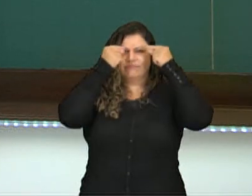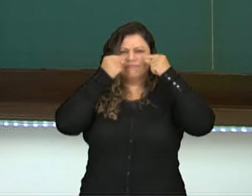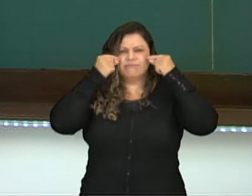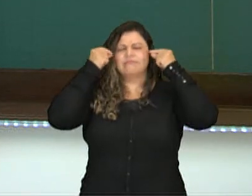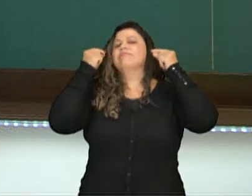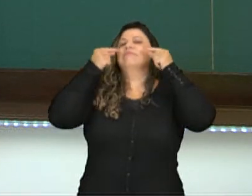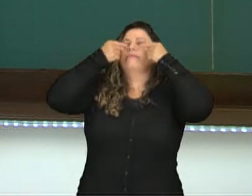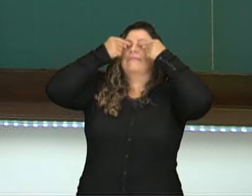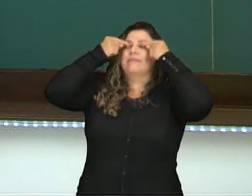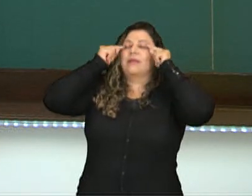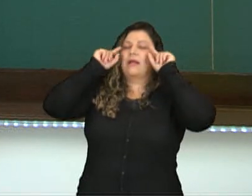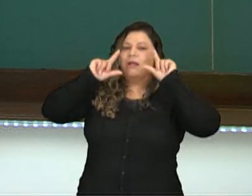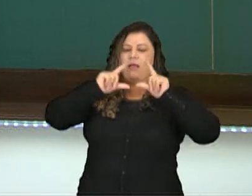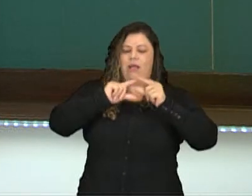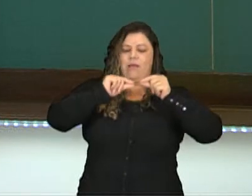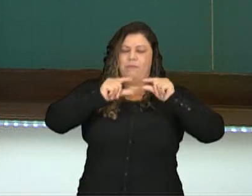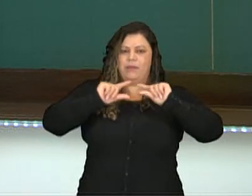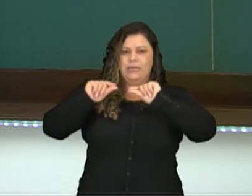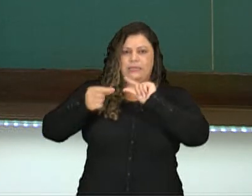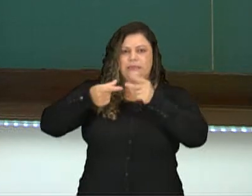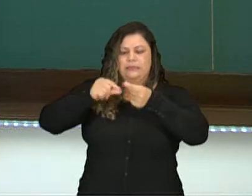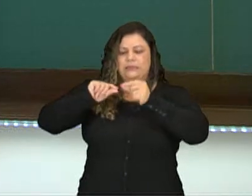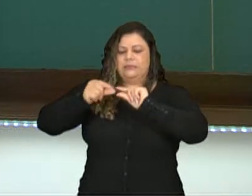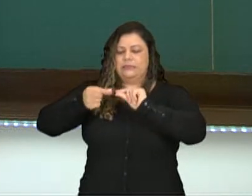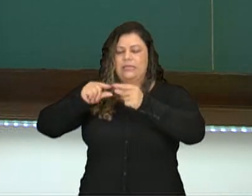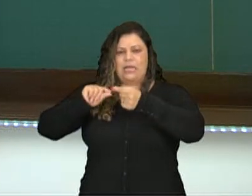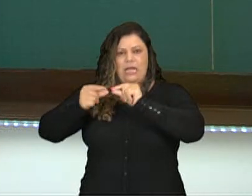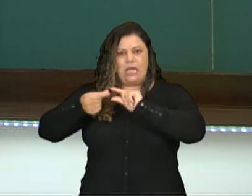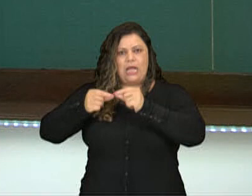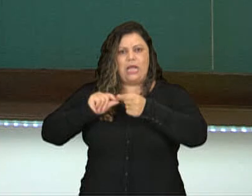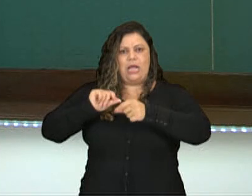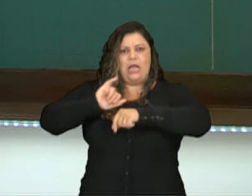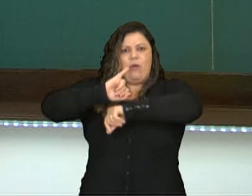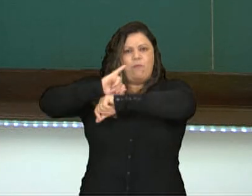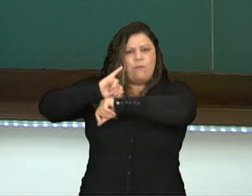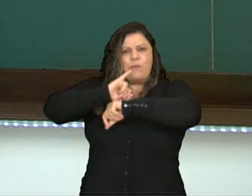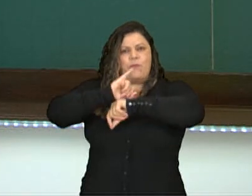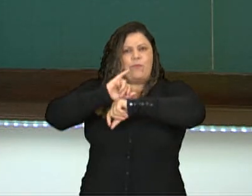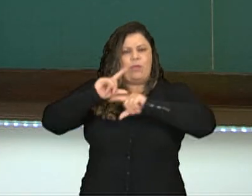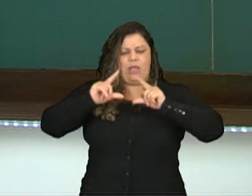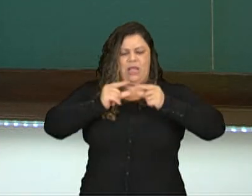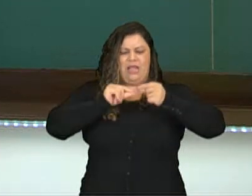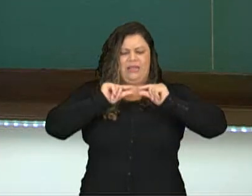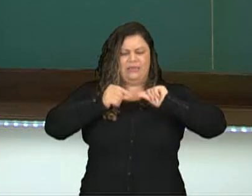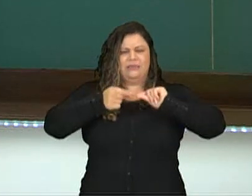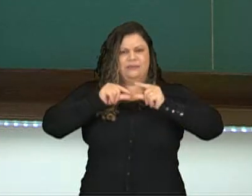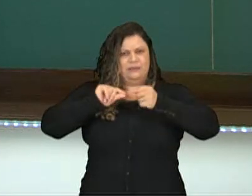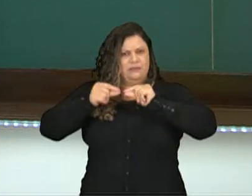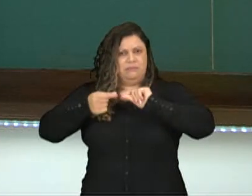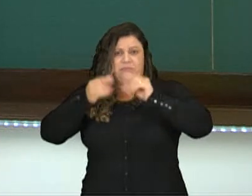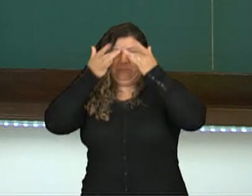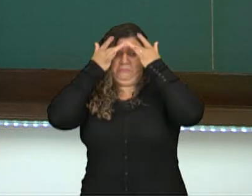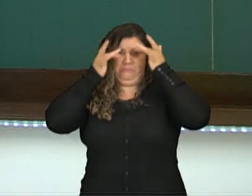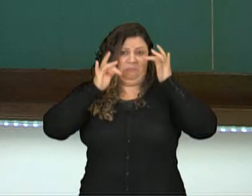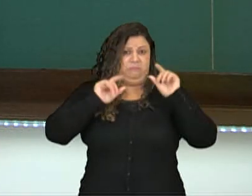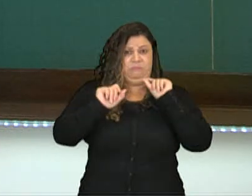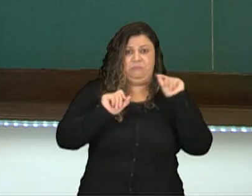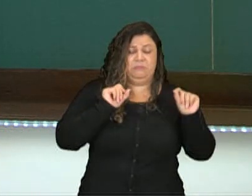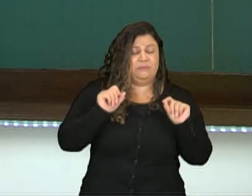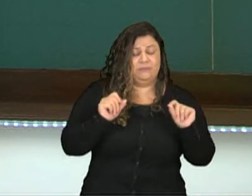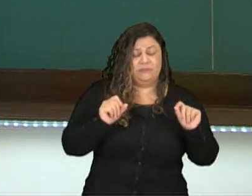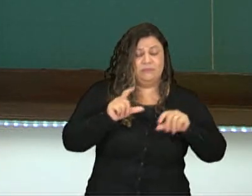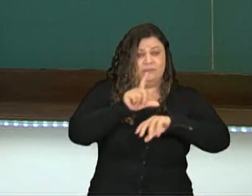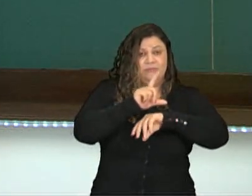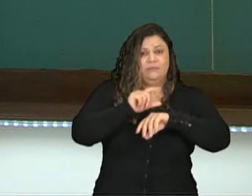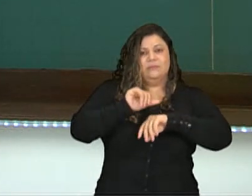eles amassavam ali o chumbo, amassavam alguns minérios, inclusive cancerígenos, que os egípcios não sabiam, né? Ali para